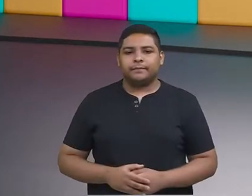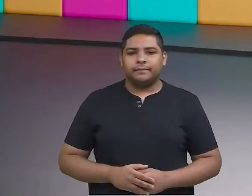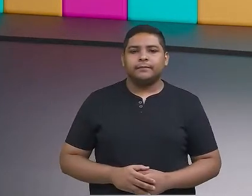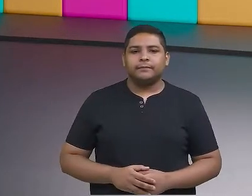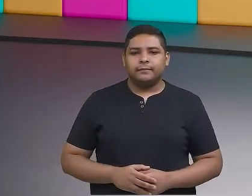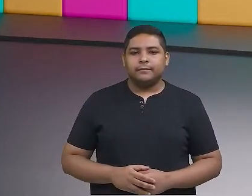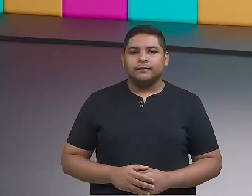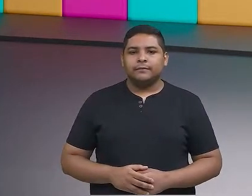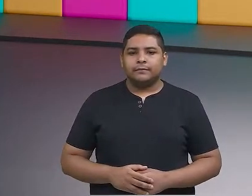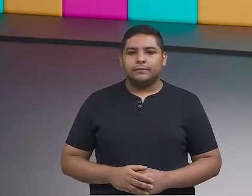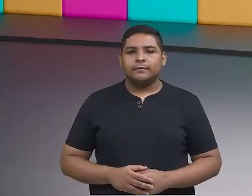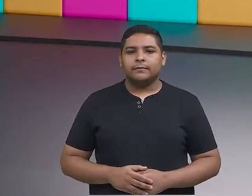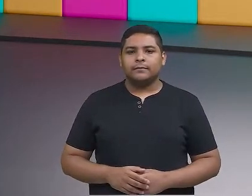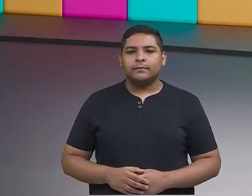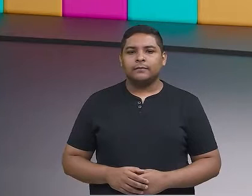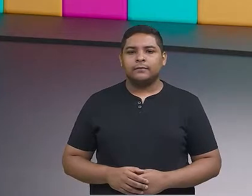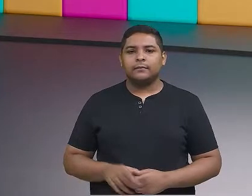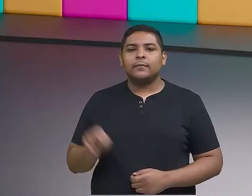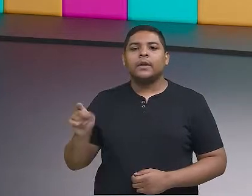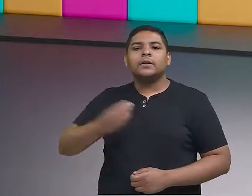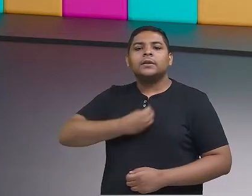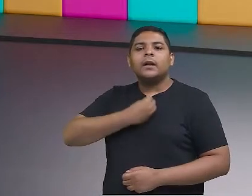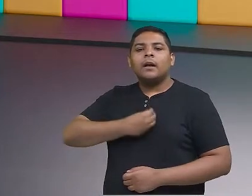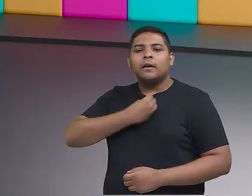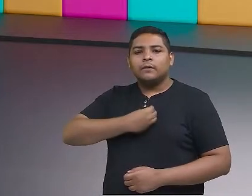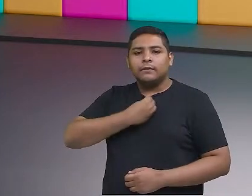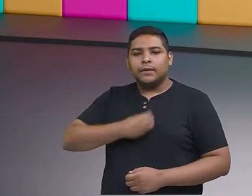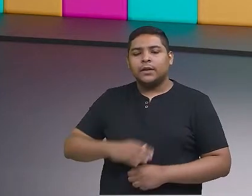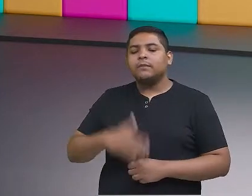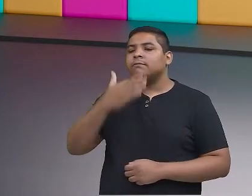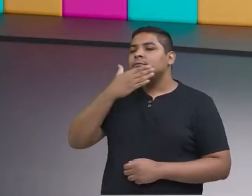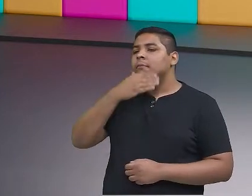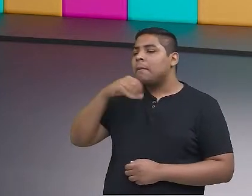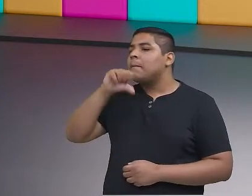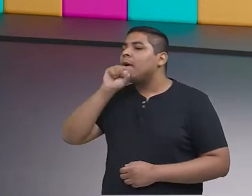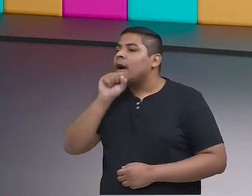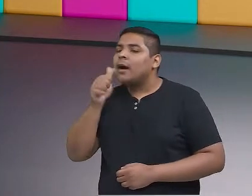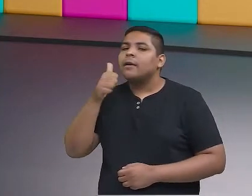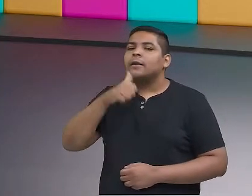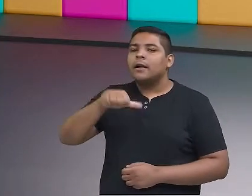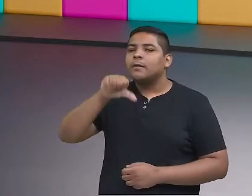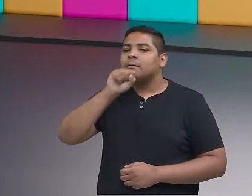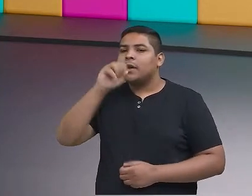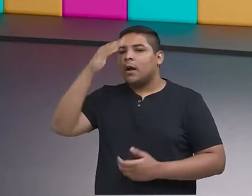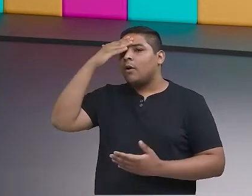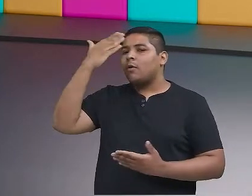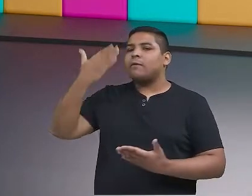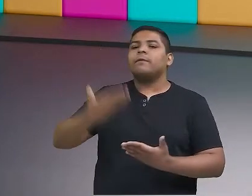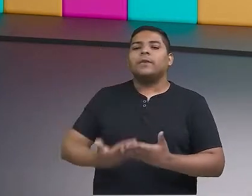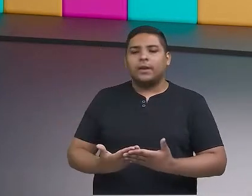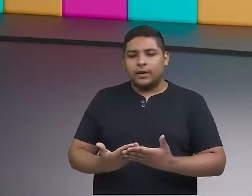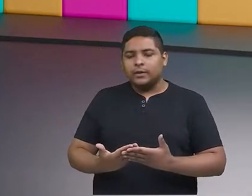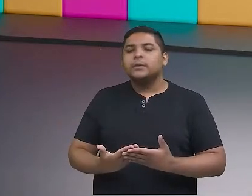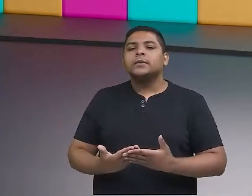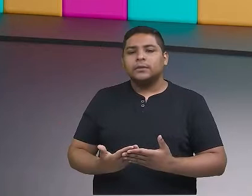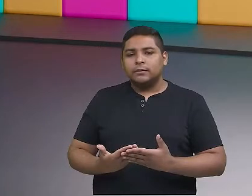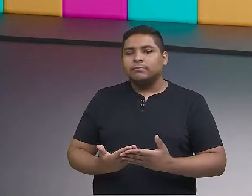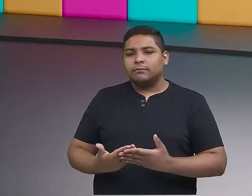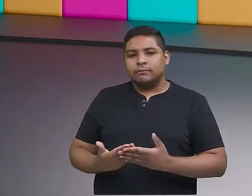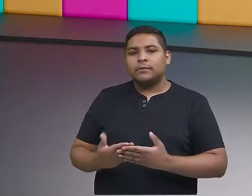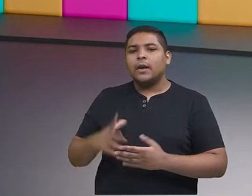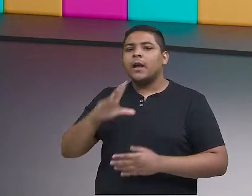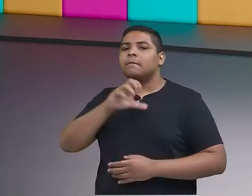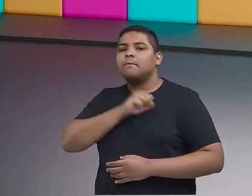essa vida é na mão do pai, na mãe, tá? É a vida de confiança, de amor, de carinho que